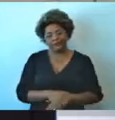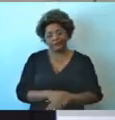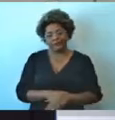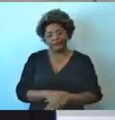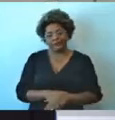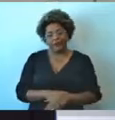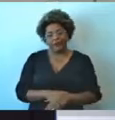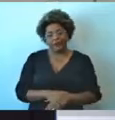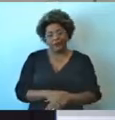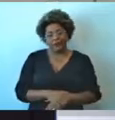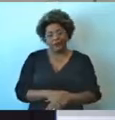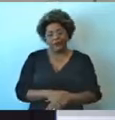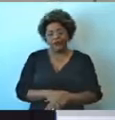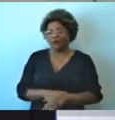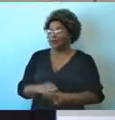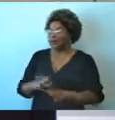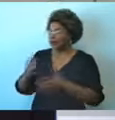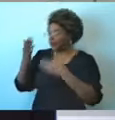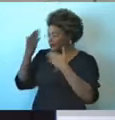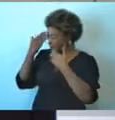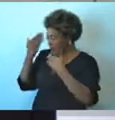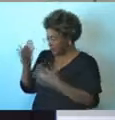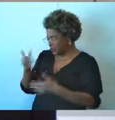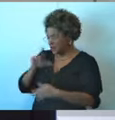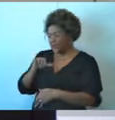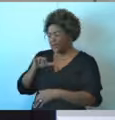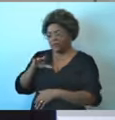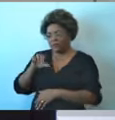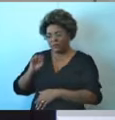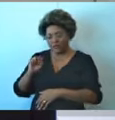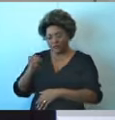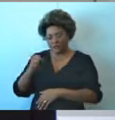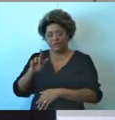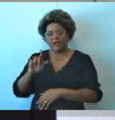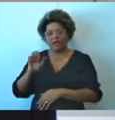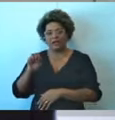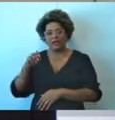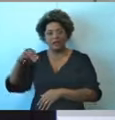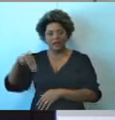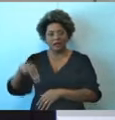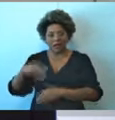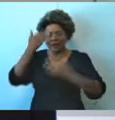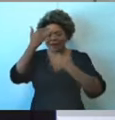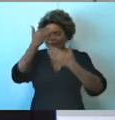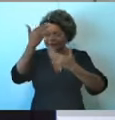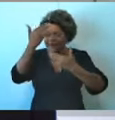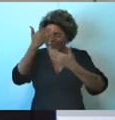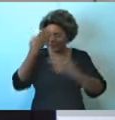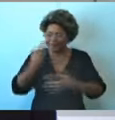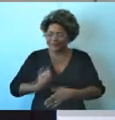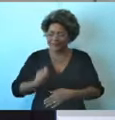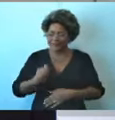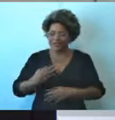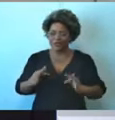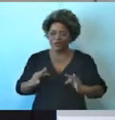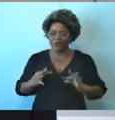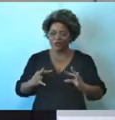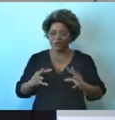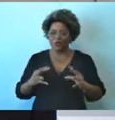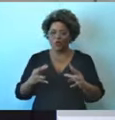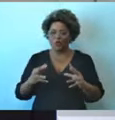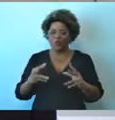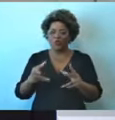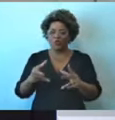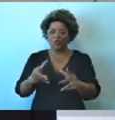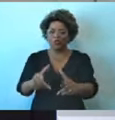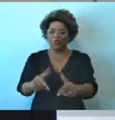Obrigado, vereador Lucas Ganem. Bem, então, eu quero agradecer a presença de todo mundo. Eu acho que